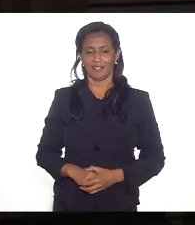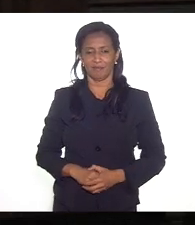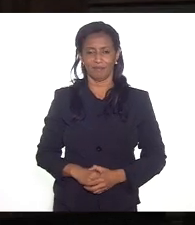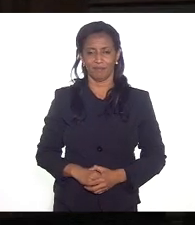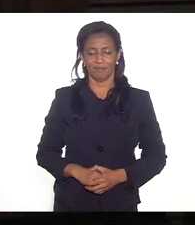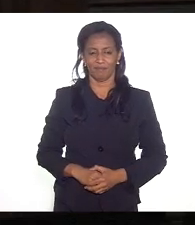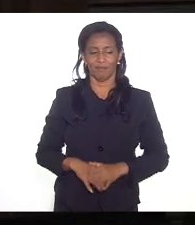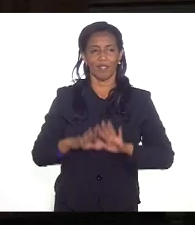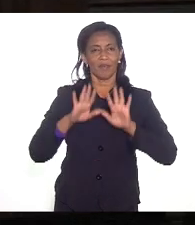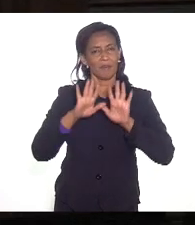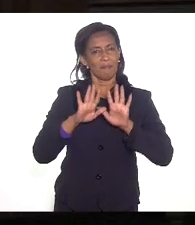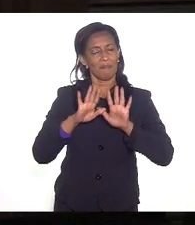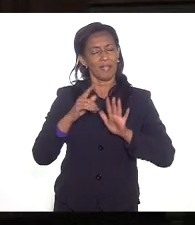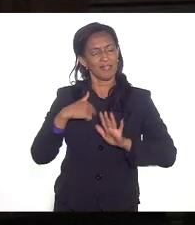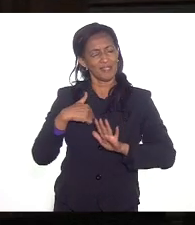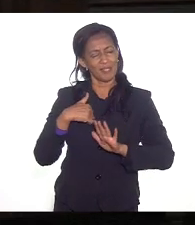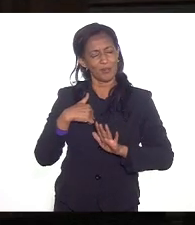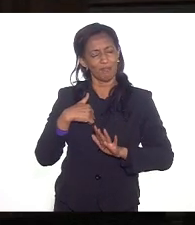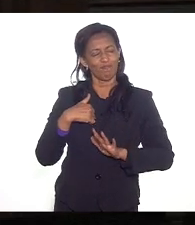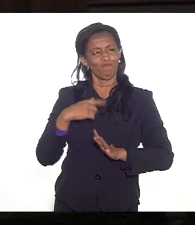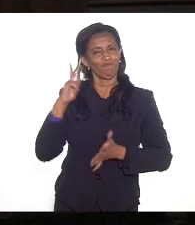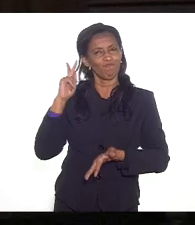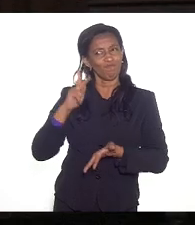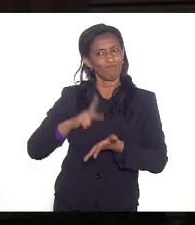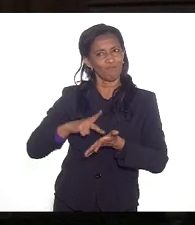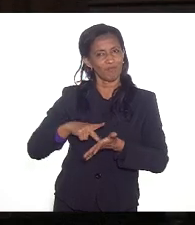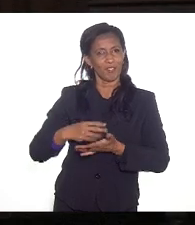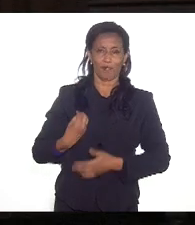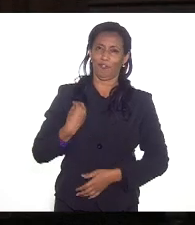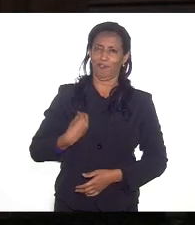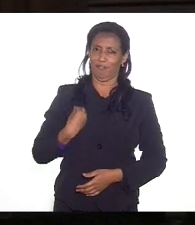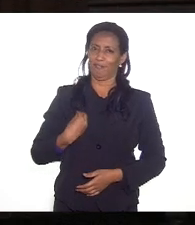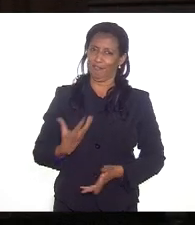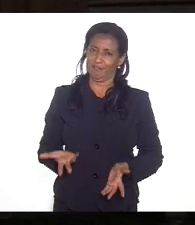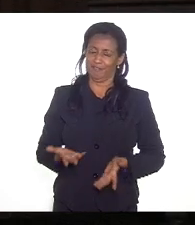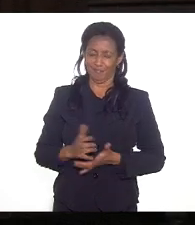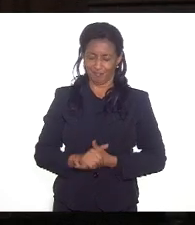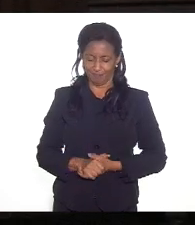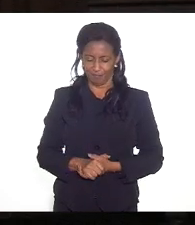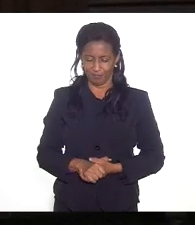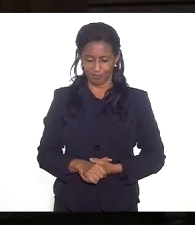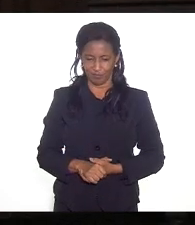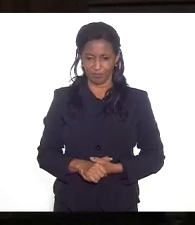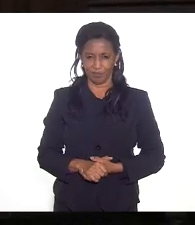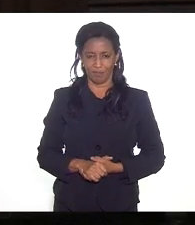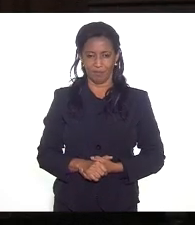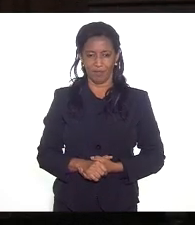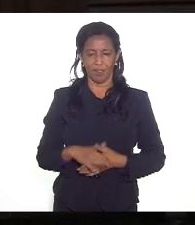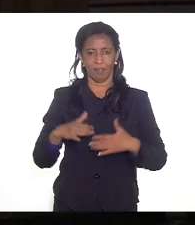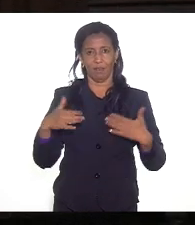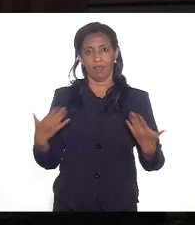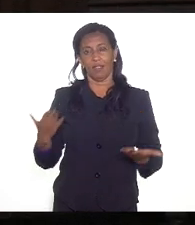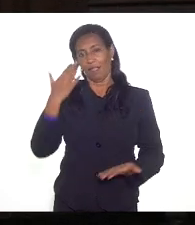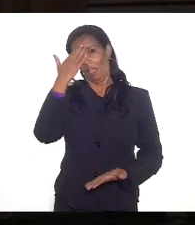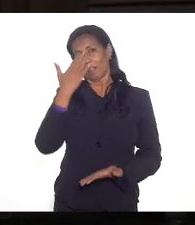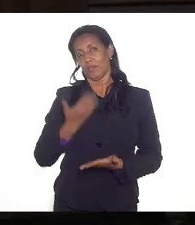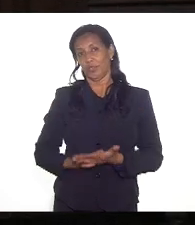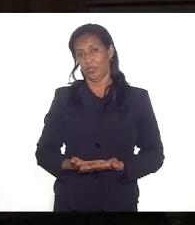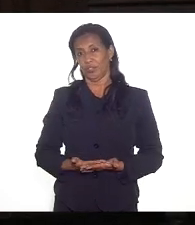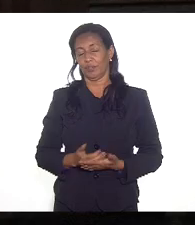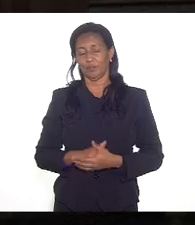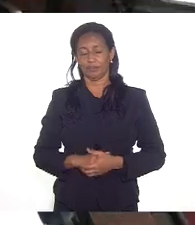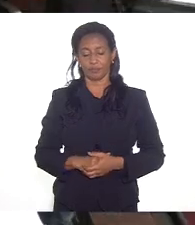que uma prefiro de fato Vivo On o e acredito seu